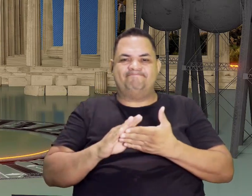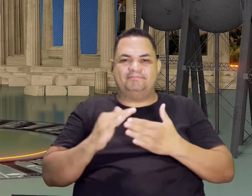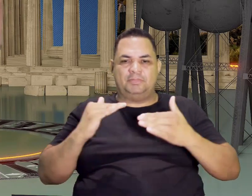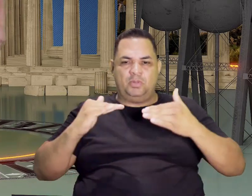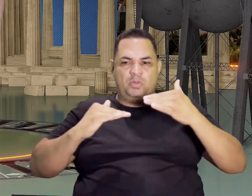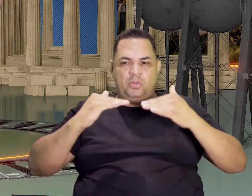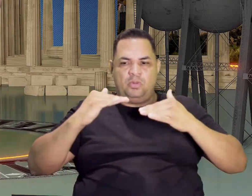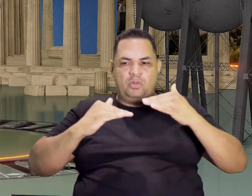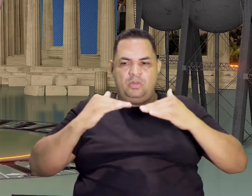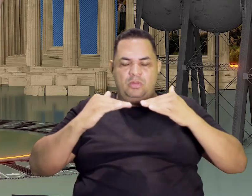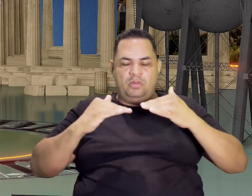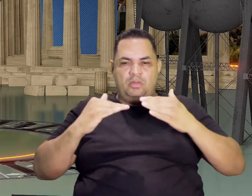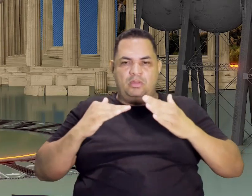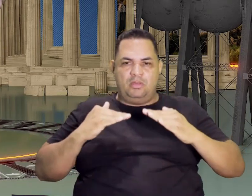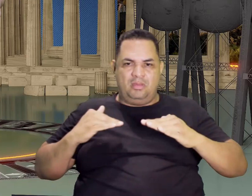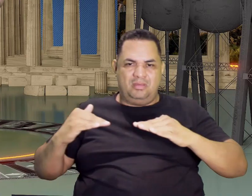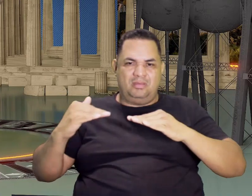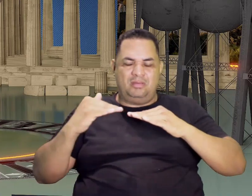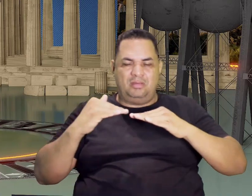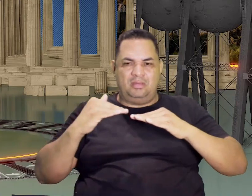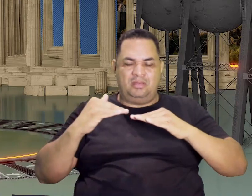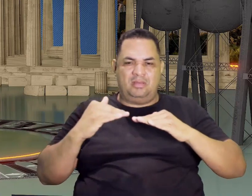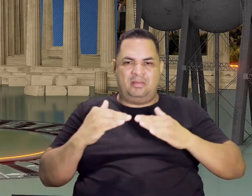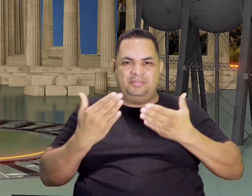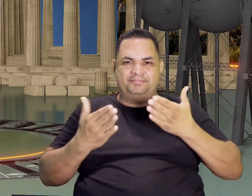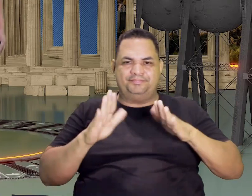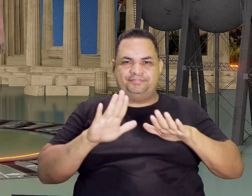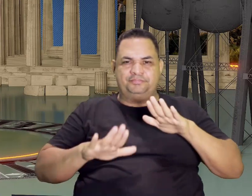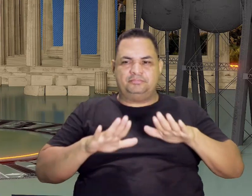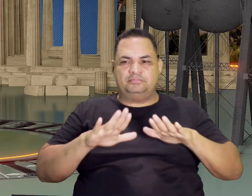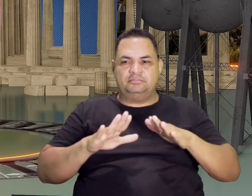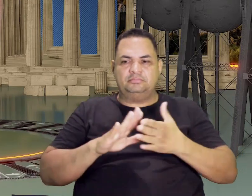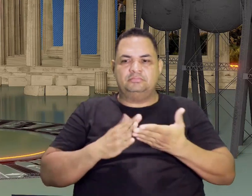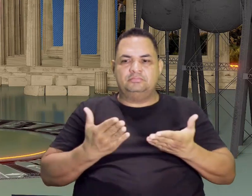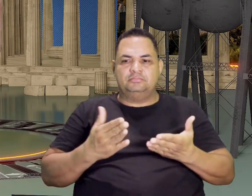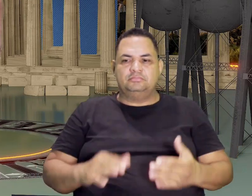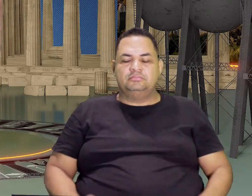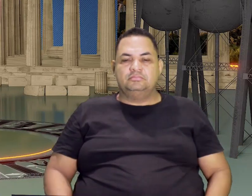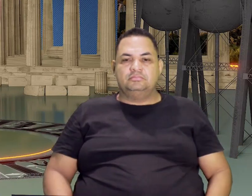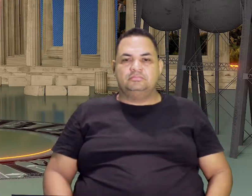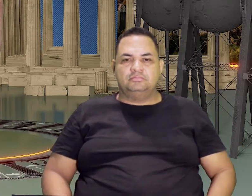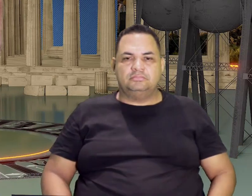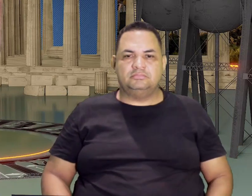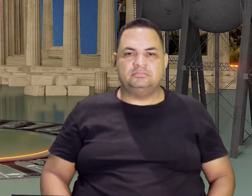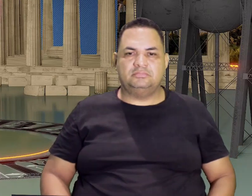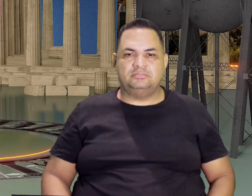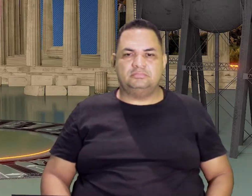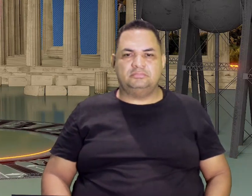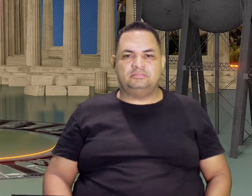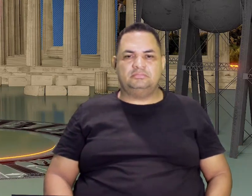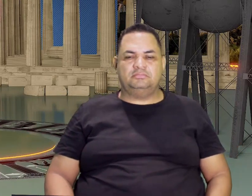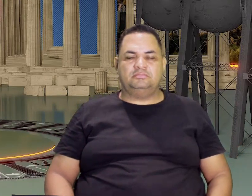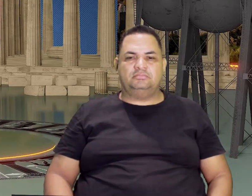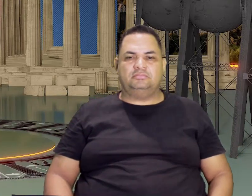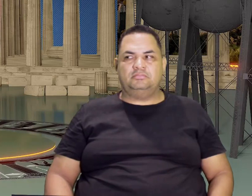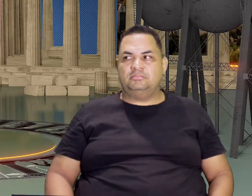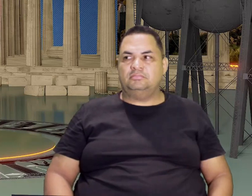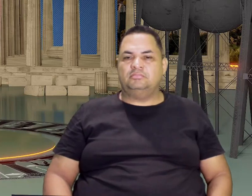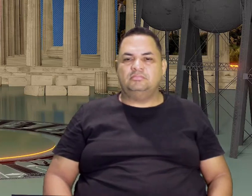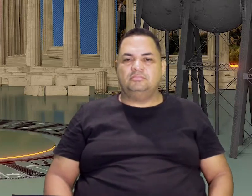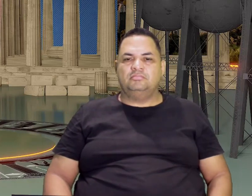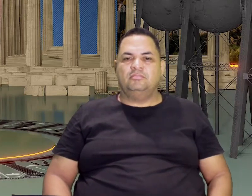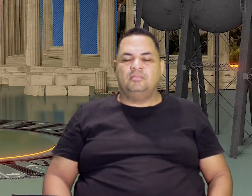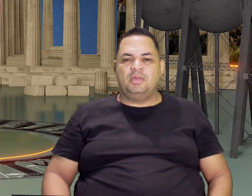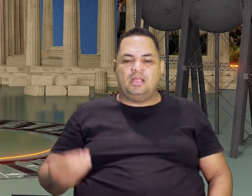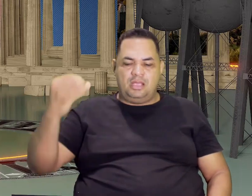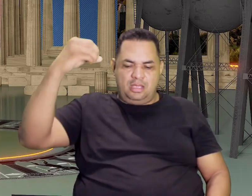igual valor, né? Como se equilibrasse, dependente do peso. Olha só que interessante. nessa perspectiva. A